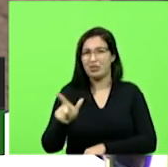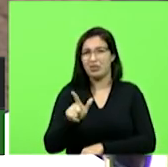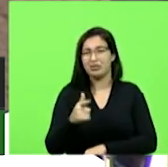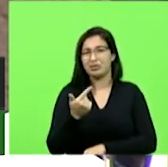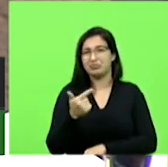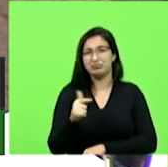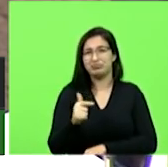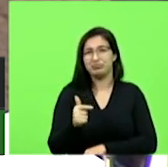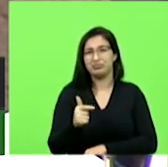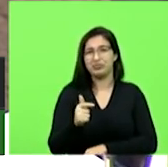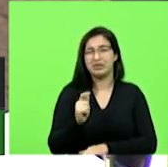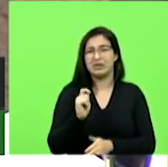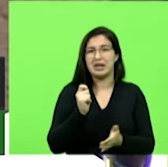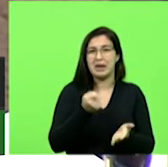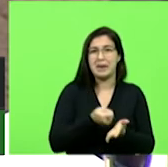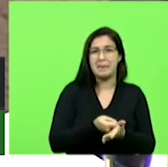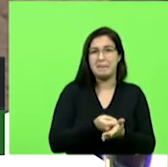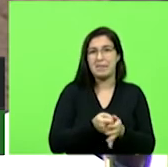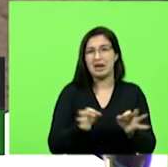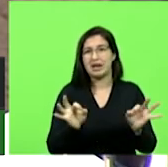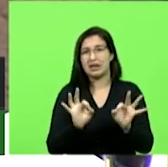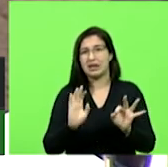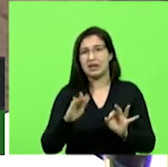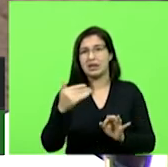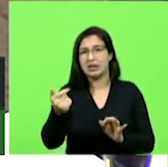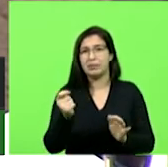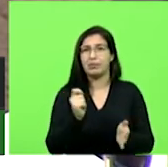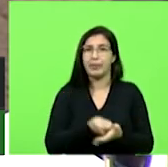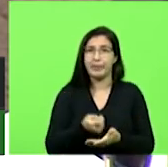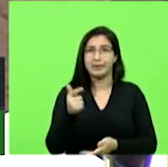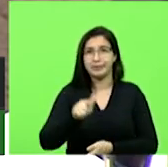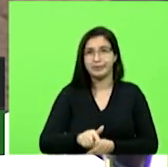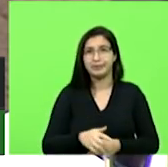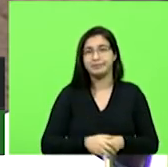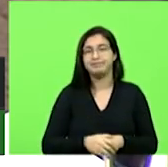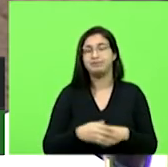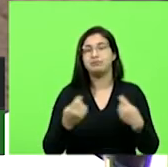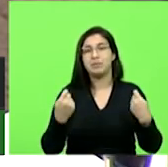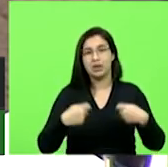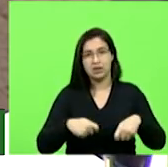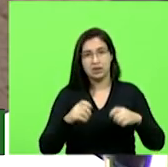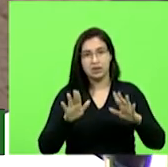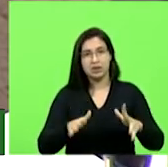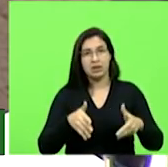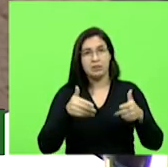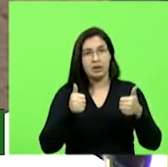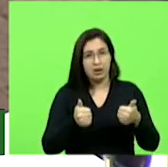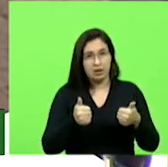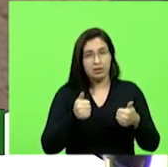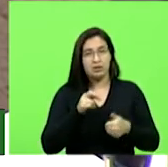pagar para ter uns juros e depois ter que pagar juros. Então, nós temos que sim dar uma melhor...